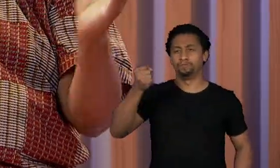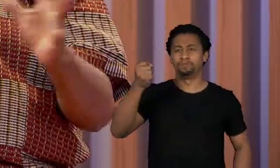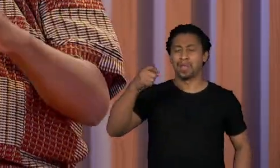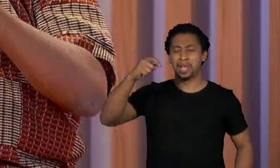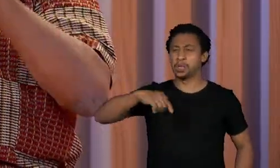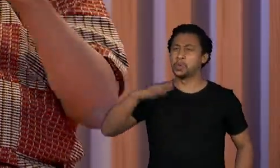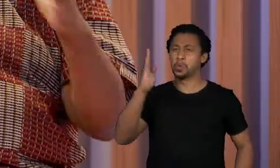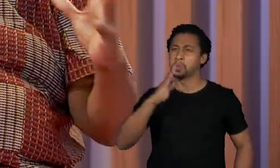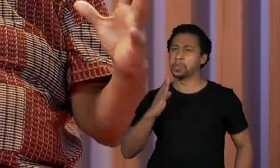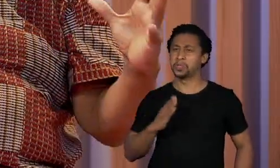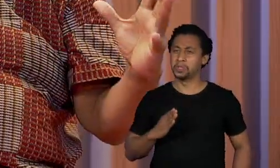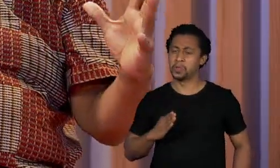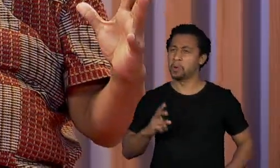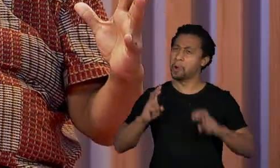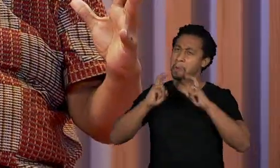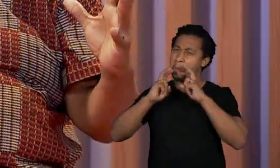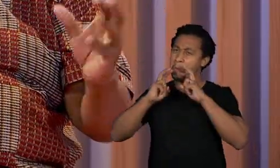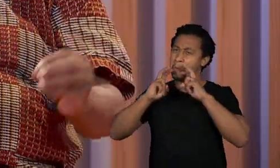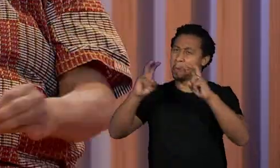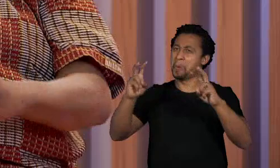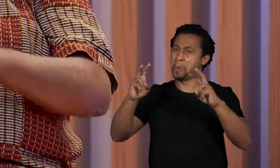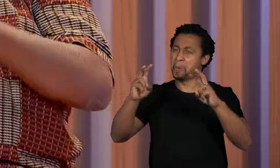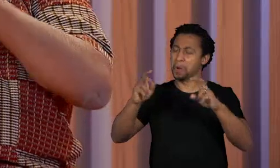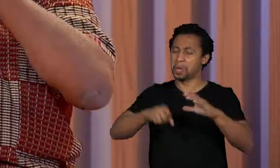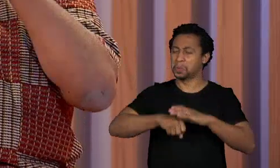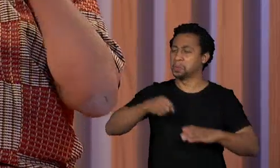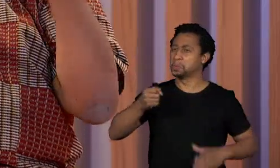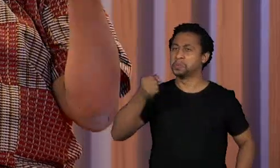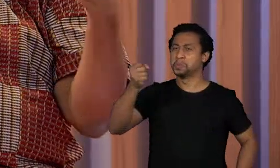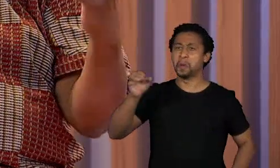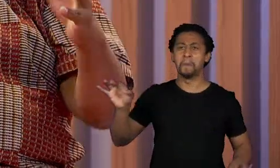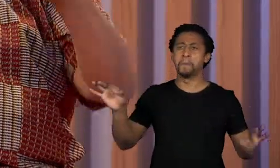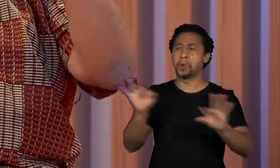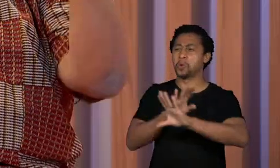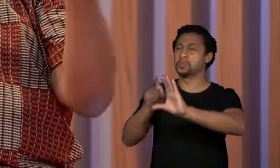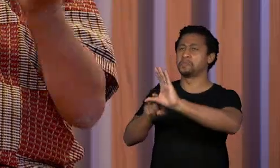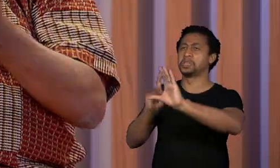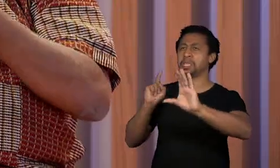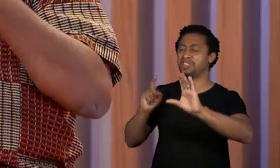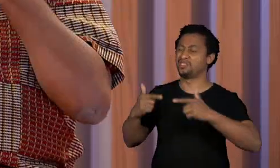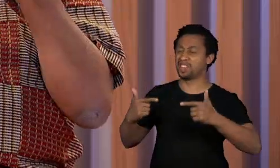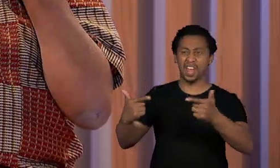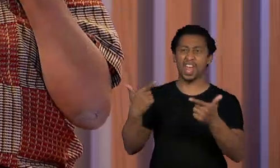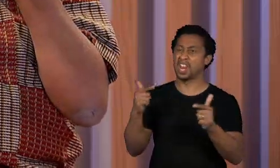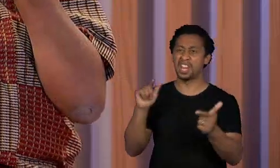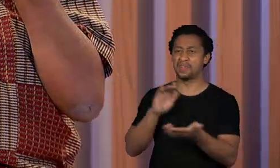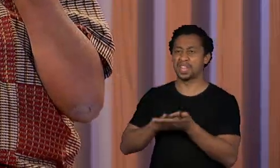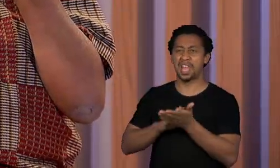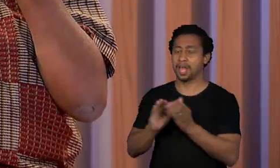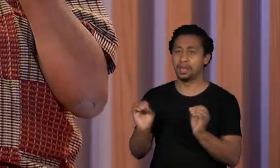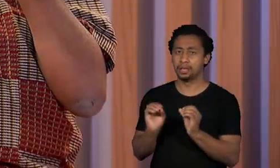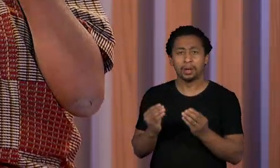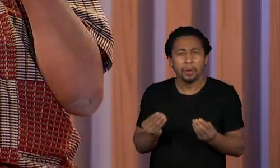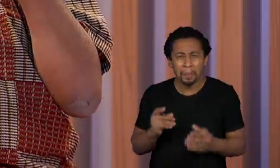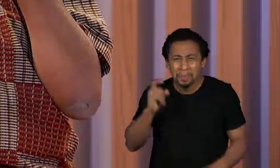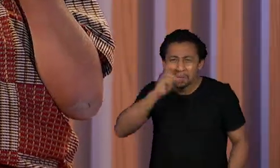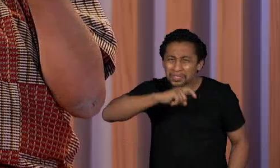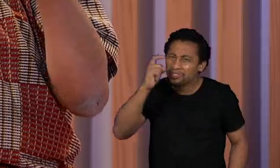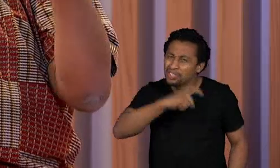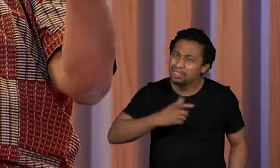incruenta, não houve derramamento de sangue. Quando você diz que a abolição foi feita por bondosos